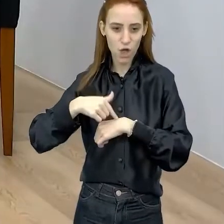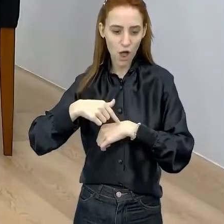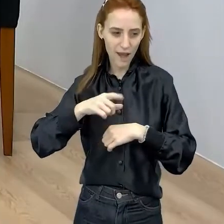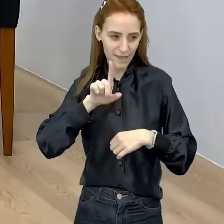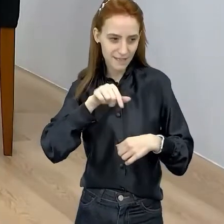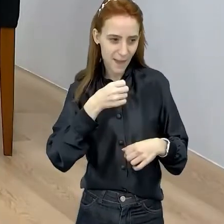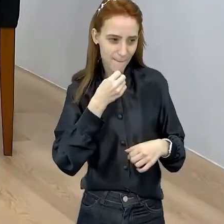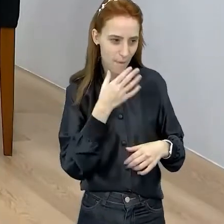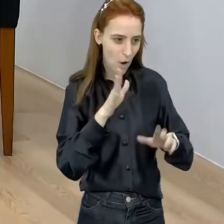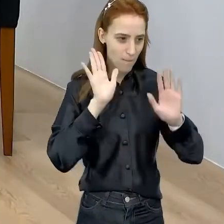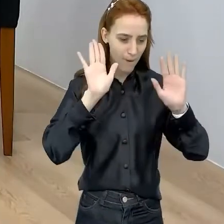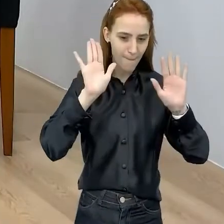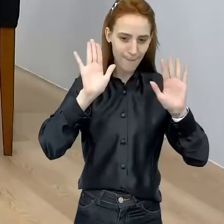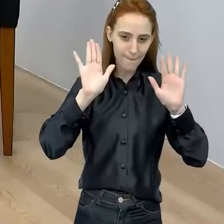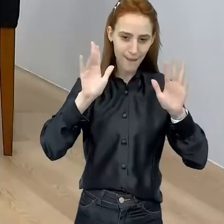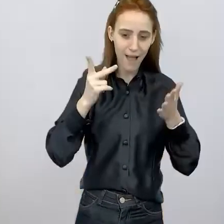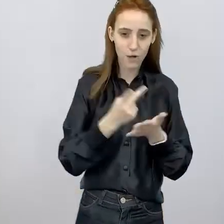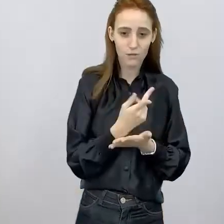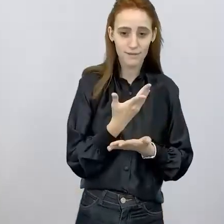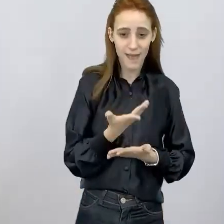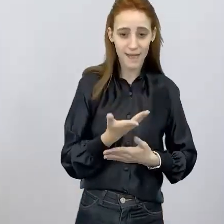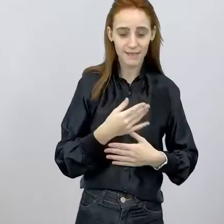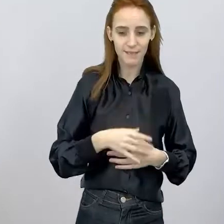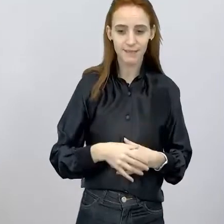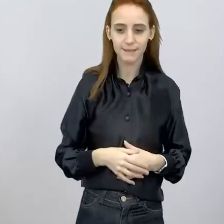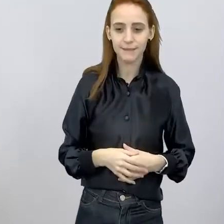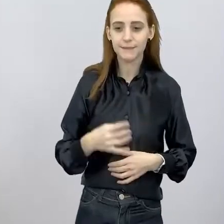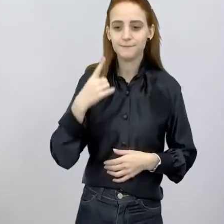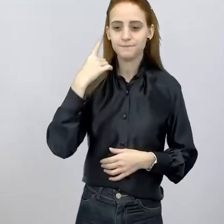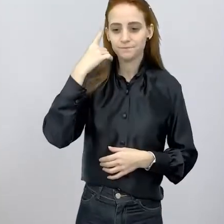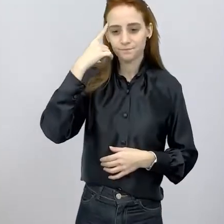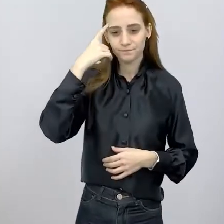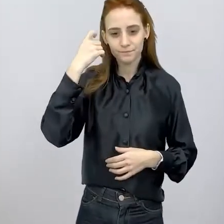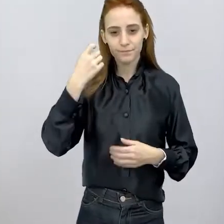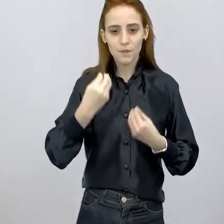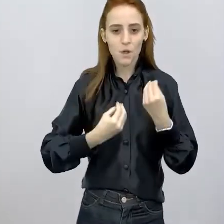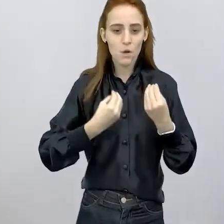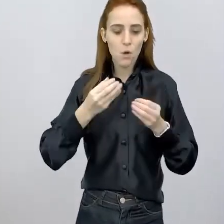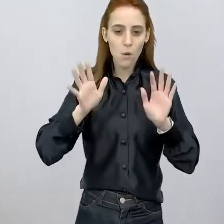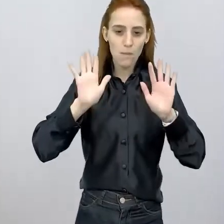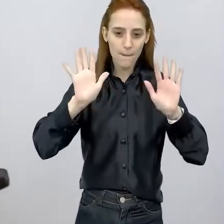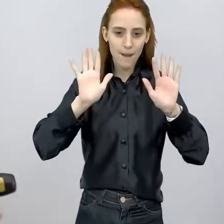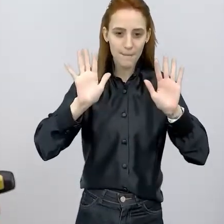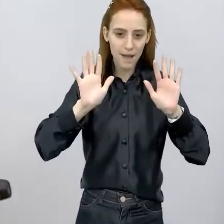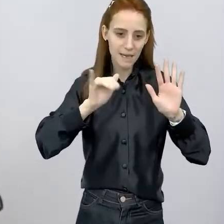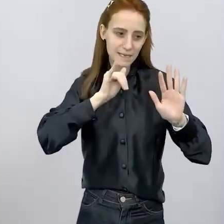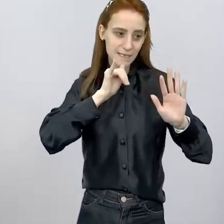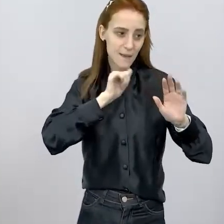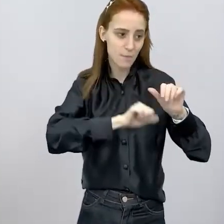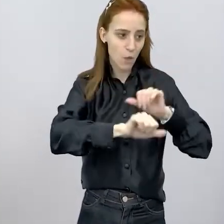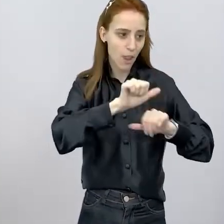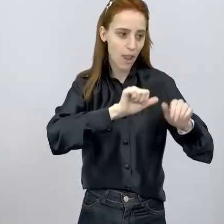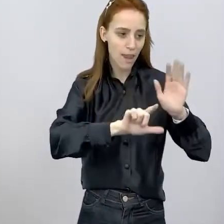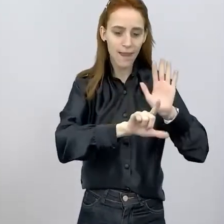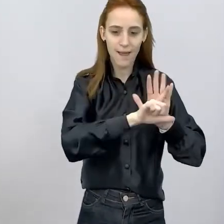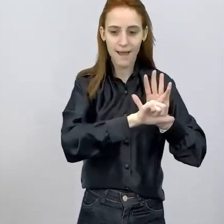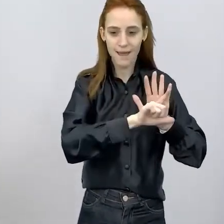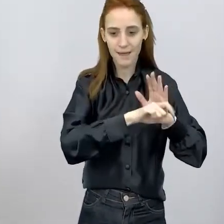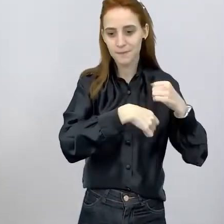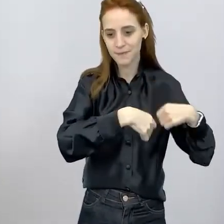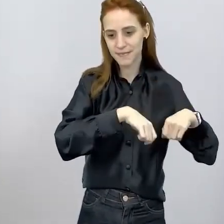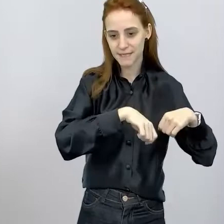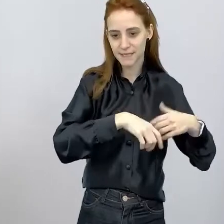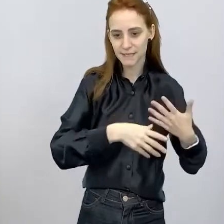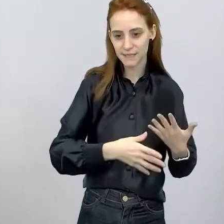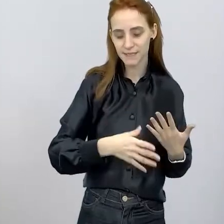válido? Vai ter então, o problema a ideia é como fazer um manifesto. Fazer um manifesto não para mudar a lei, talvez, quem sabe? Exatamente. Então, olha só,